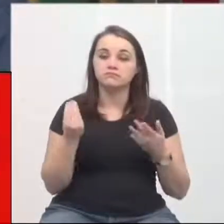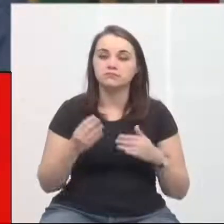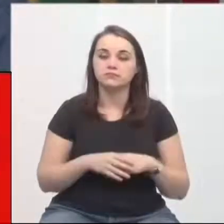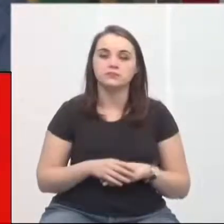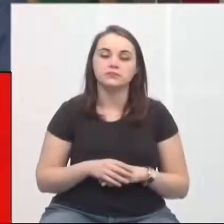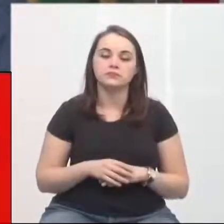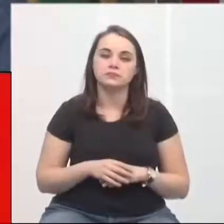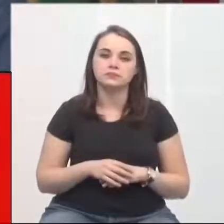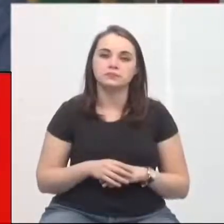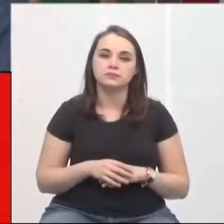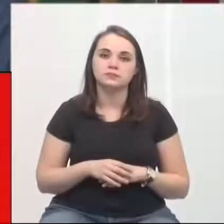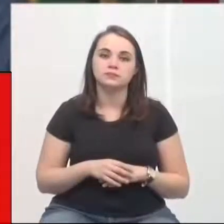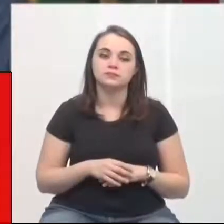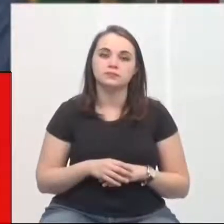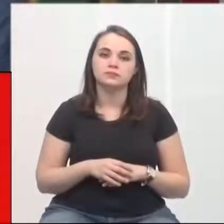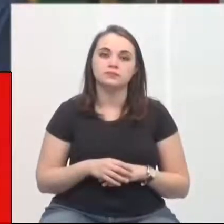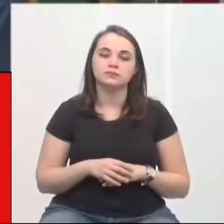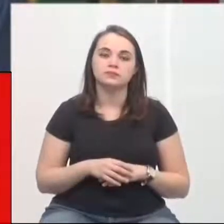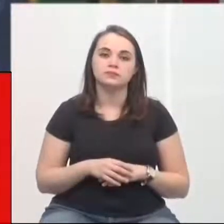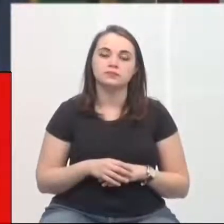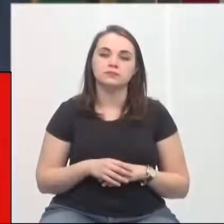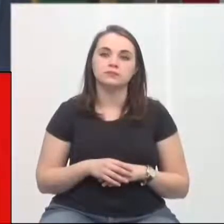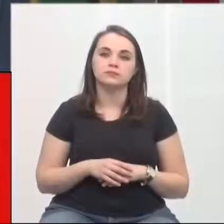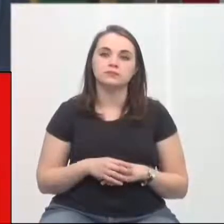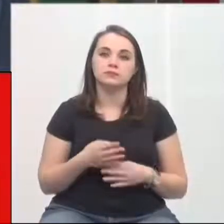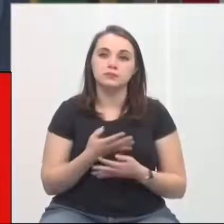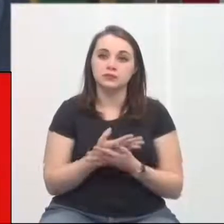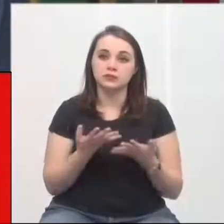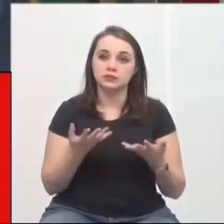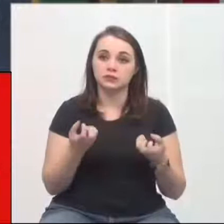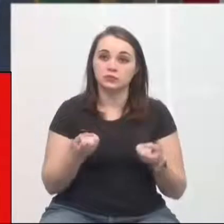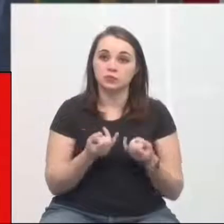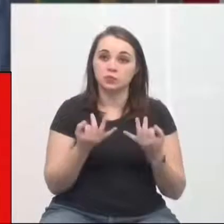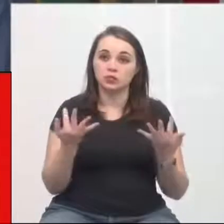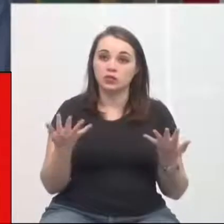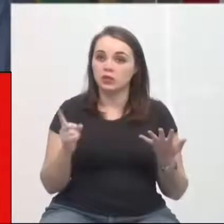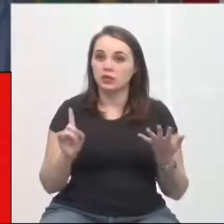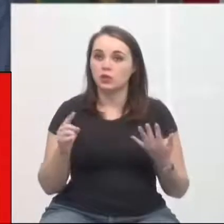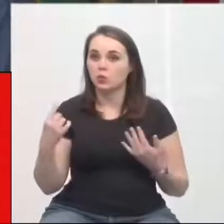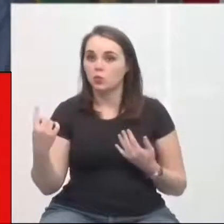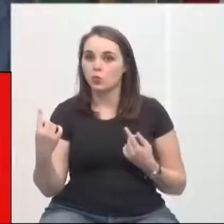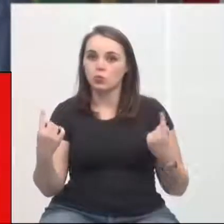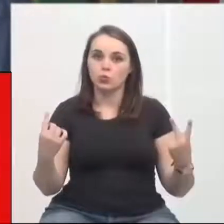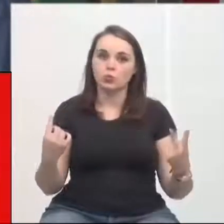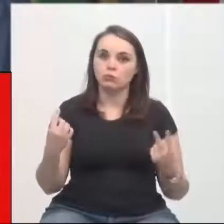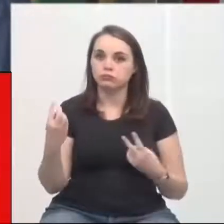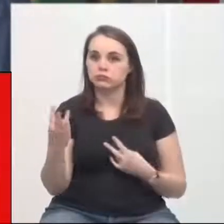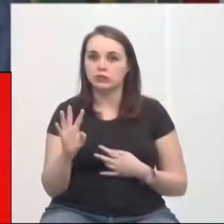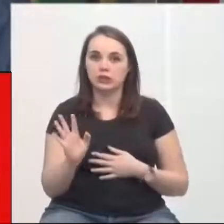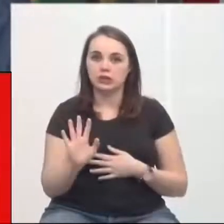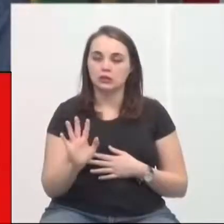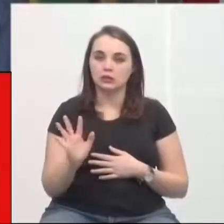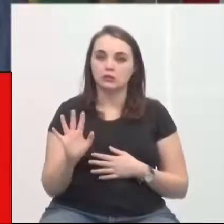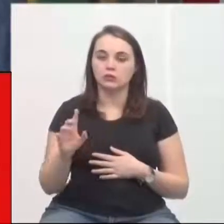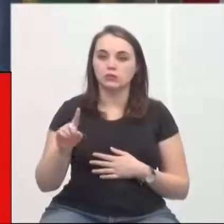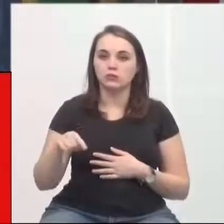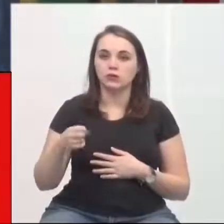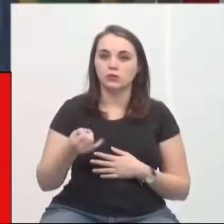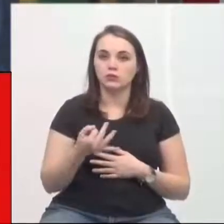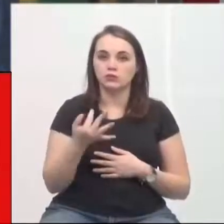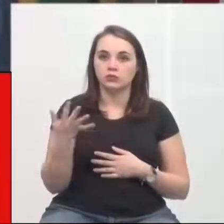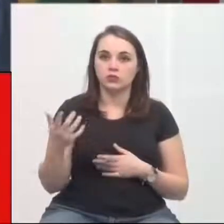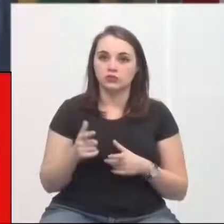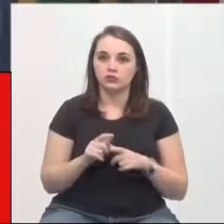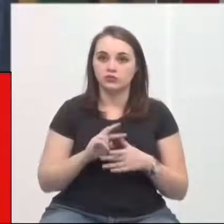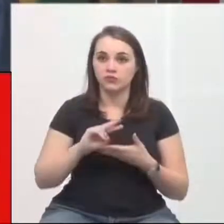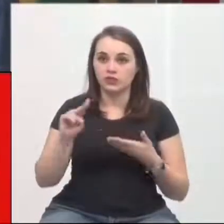outro. De forma, isso em massa, não para um ou para dois, como nós temos um elevador hoje no Terminal Central